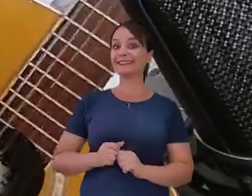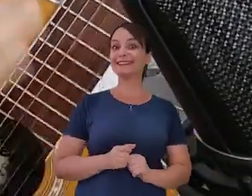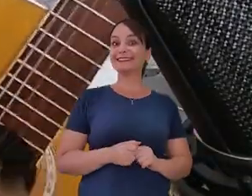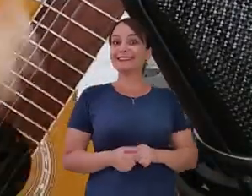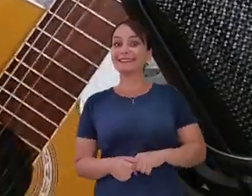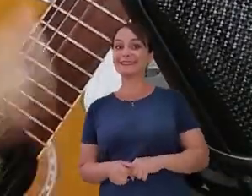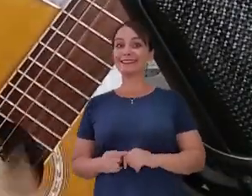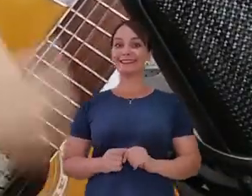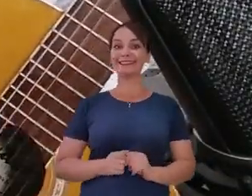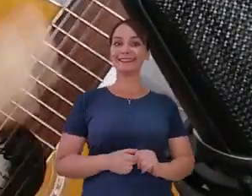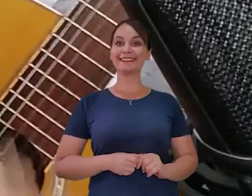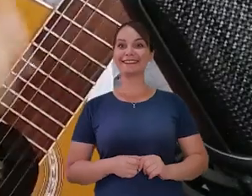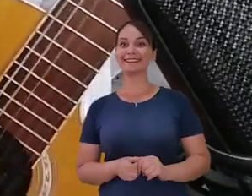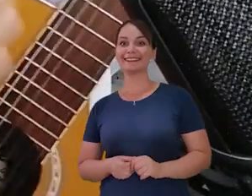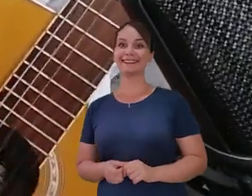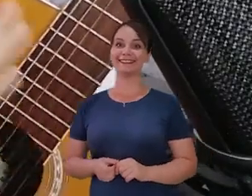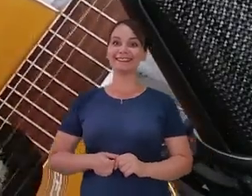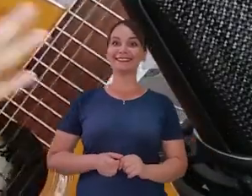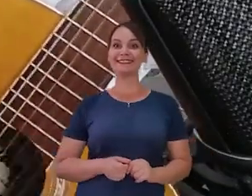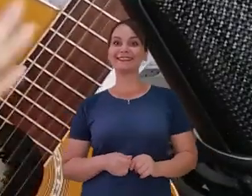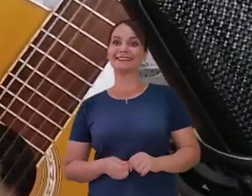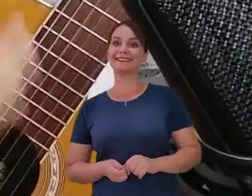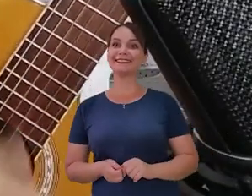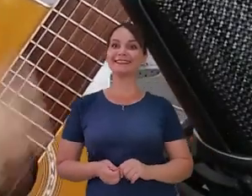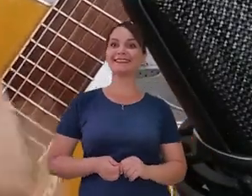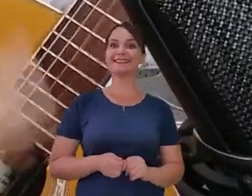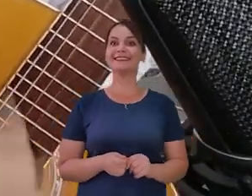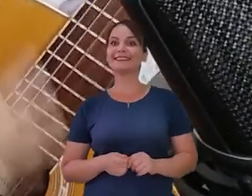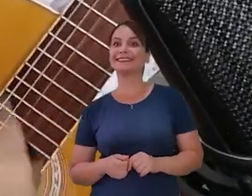Uapapá, uapapá, uapapá, uapapá.